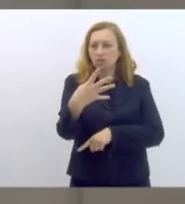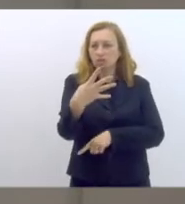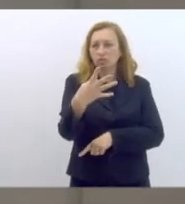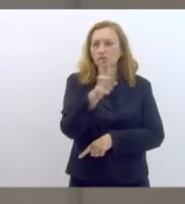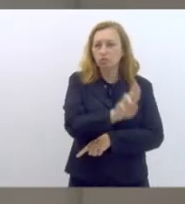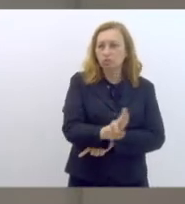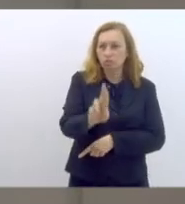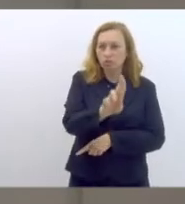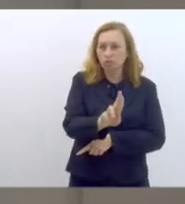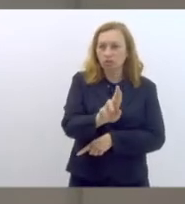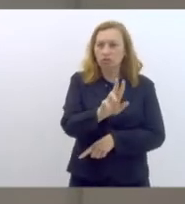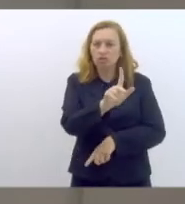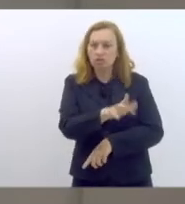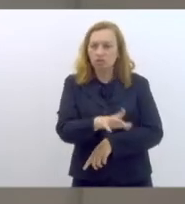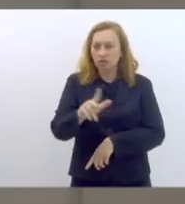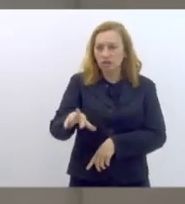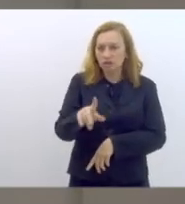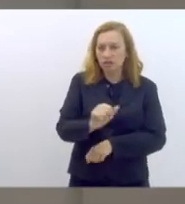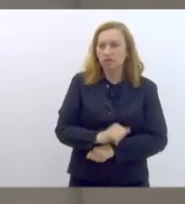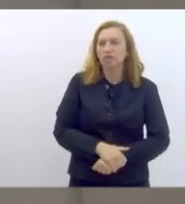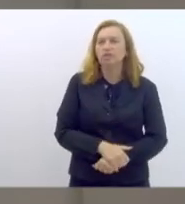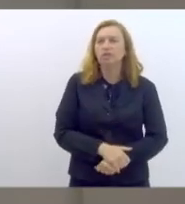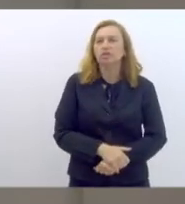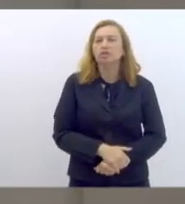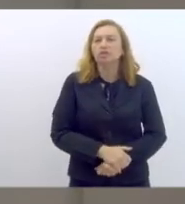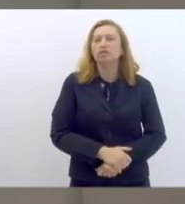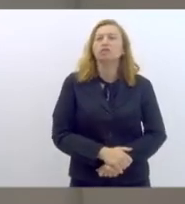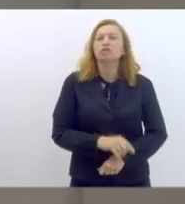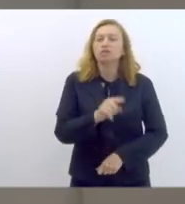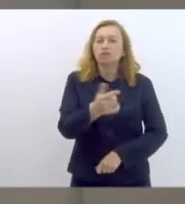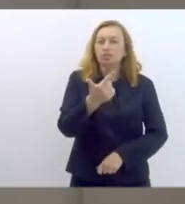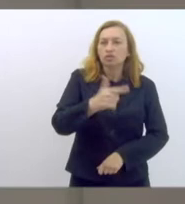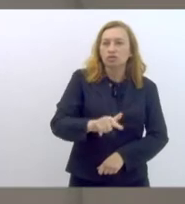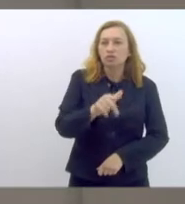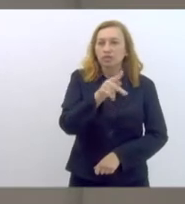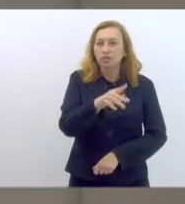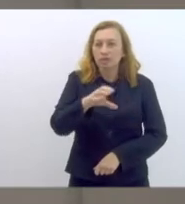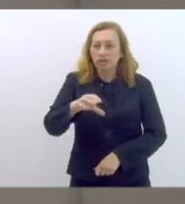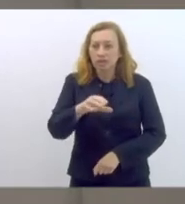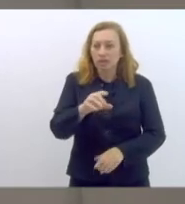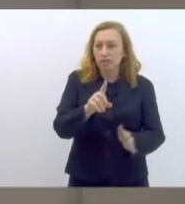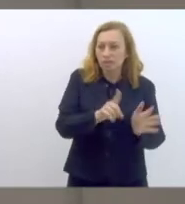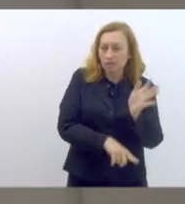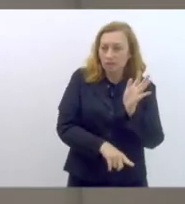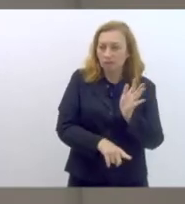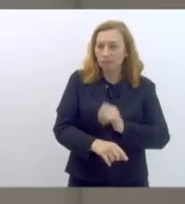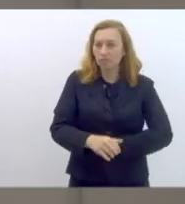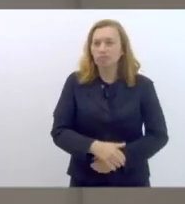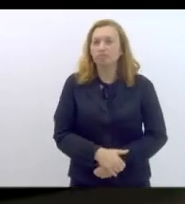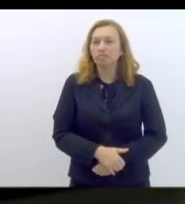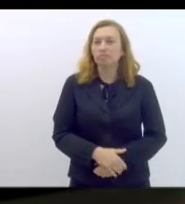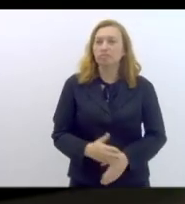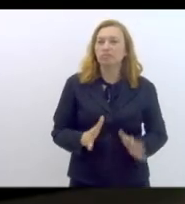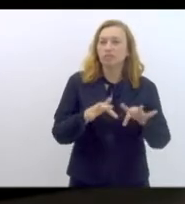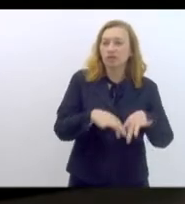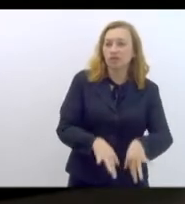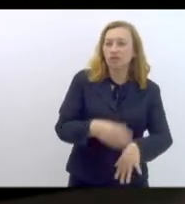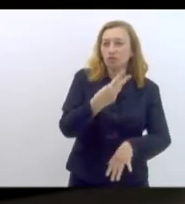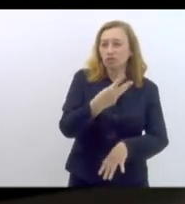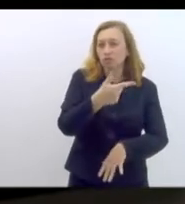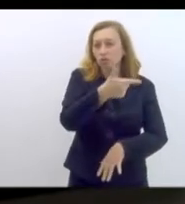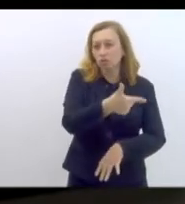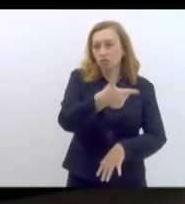esses quatro índices diferentes. Tá? Aqui, de novo, o IPCA fica mais baixo. A gente chega no final de 2030